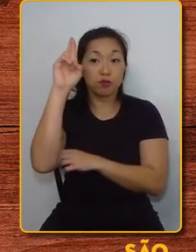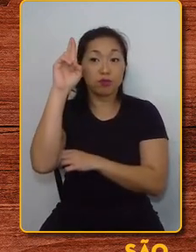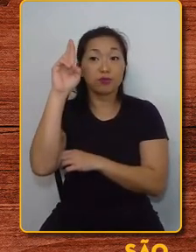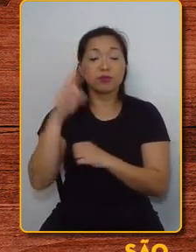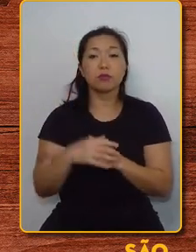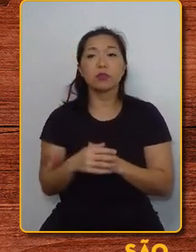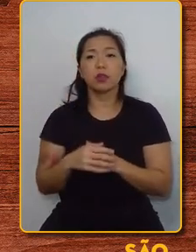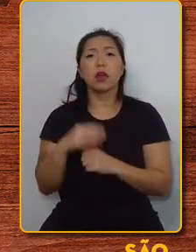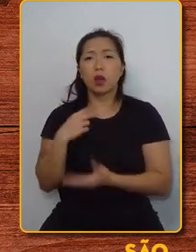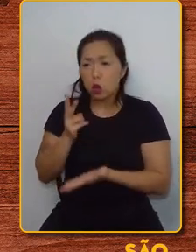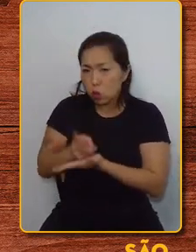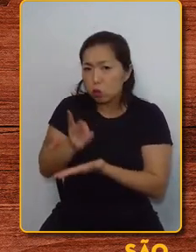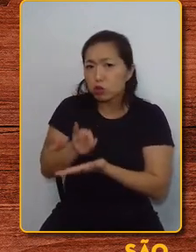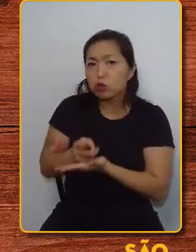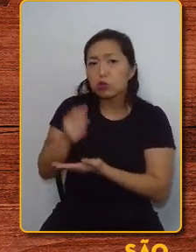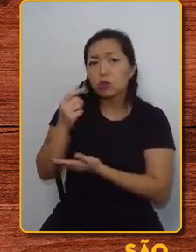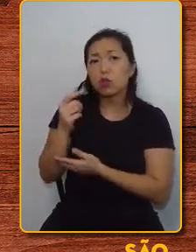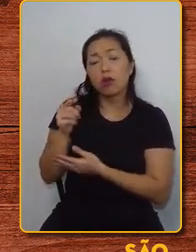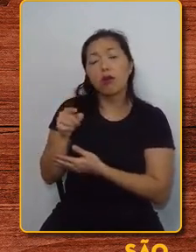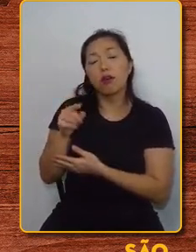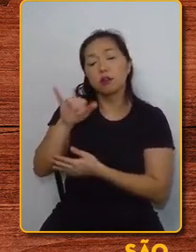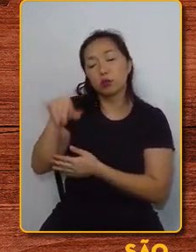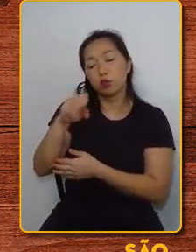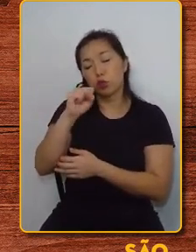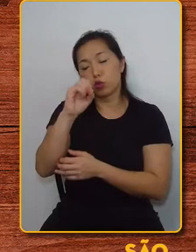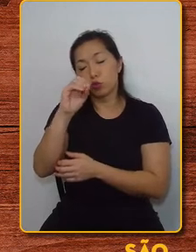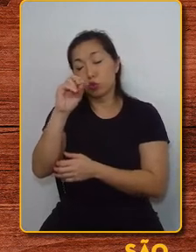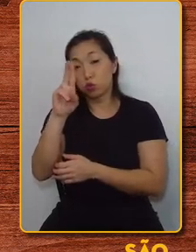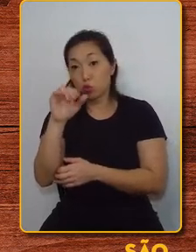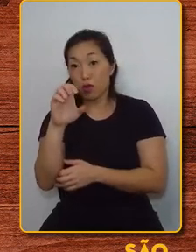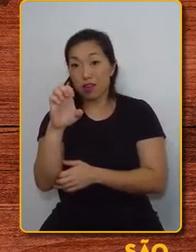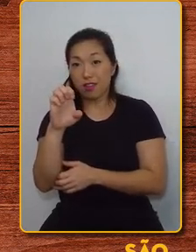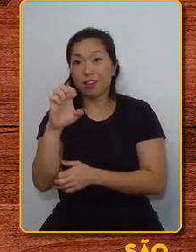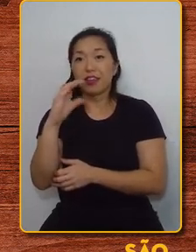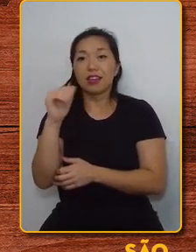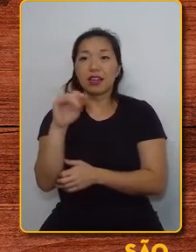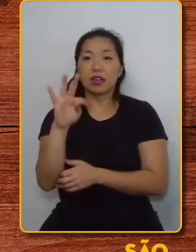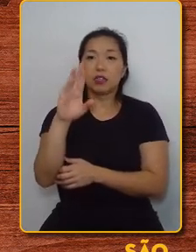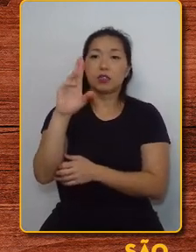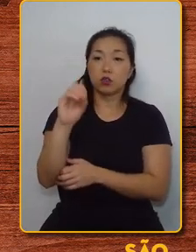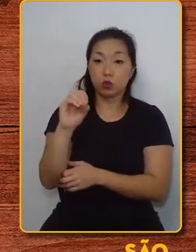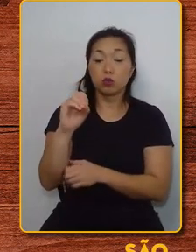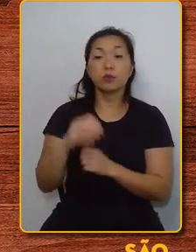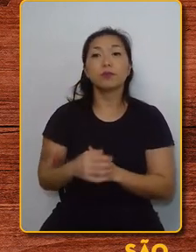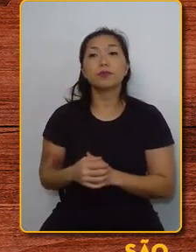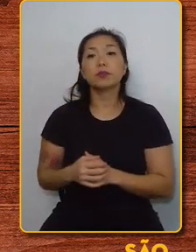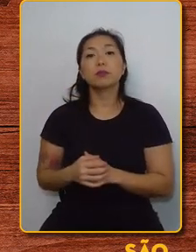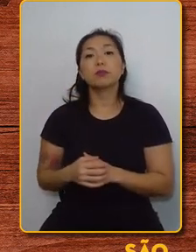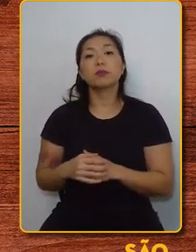Castro, passando pelo 1979 com a artista